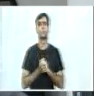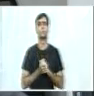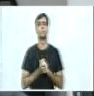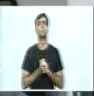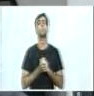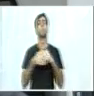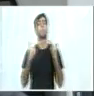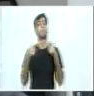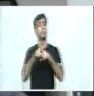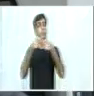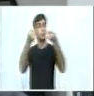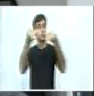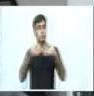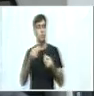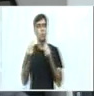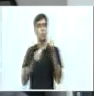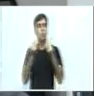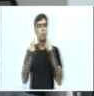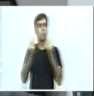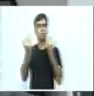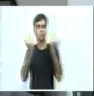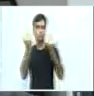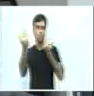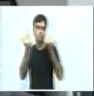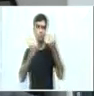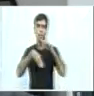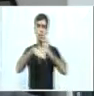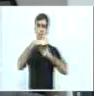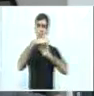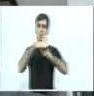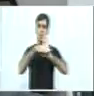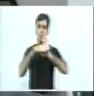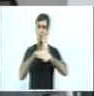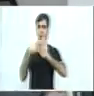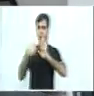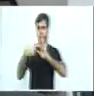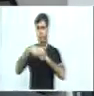e apresentar balanço geral dos atos da administração.